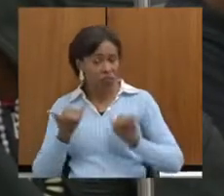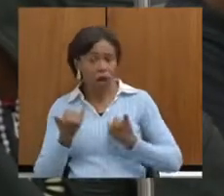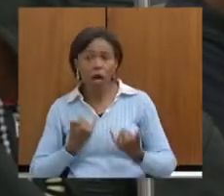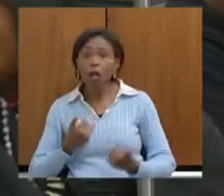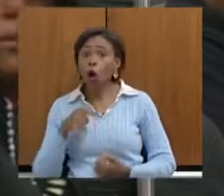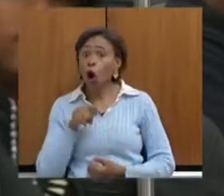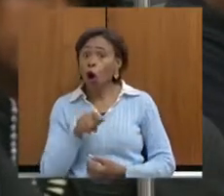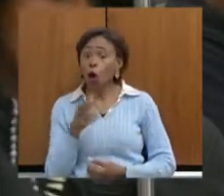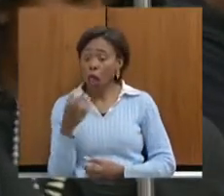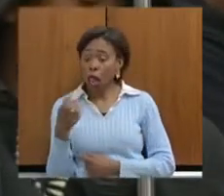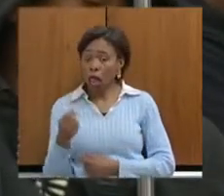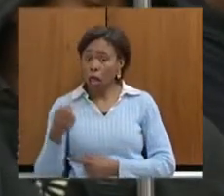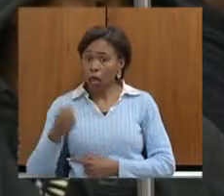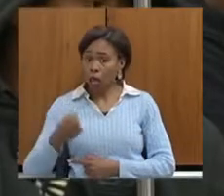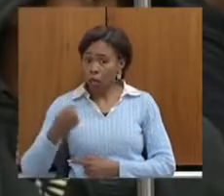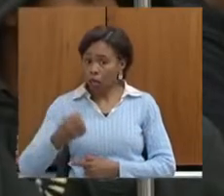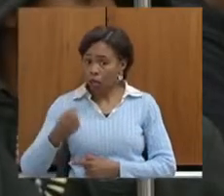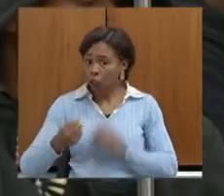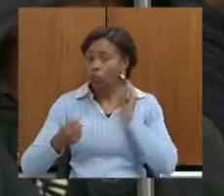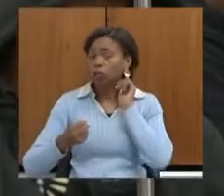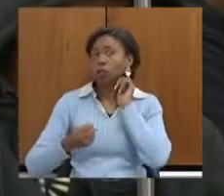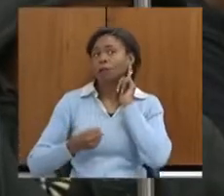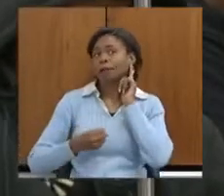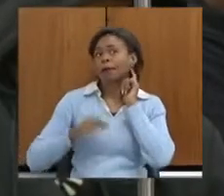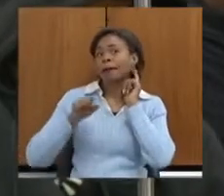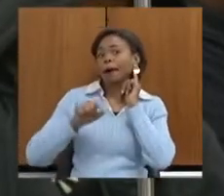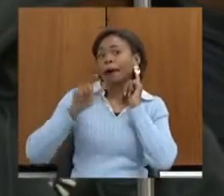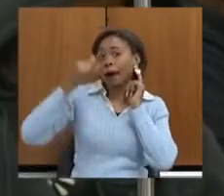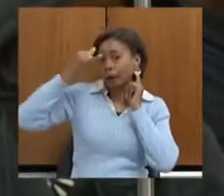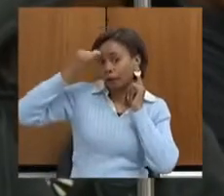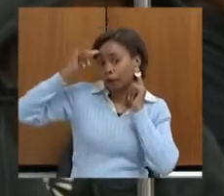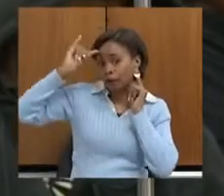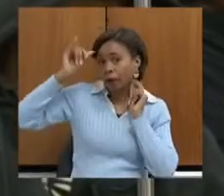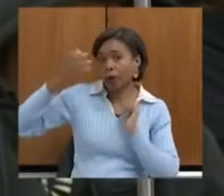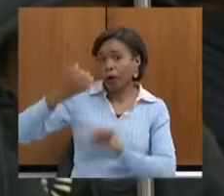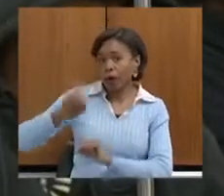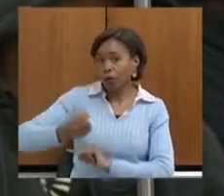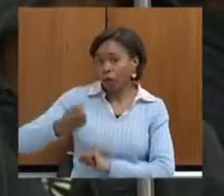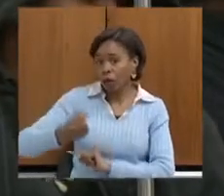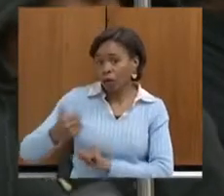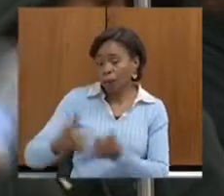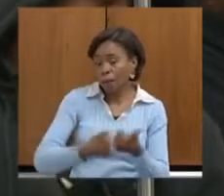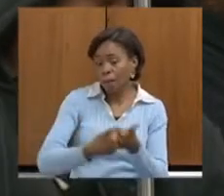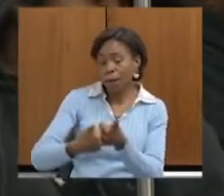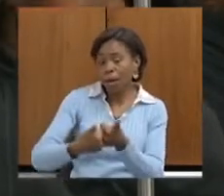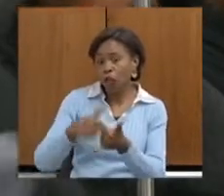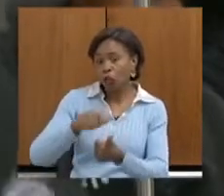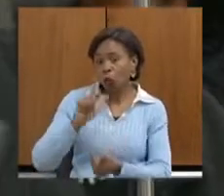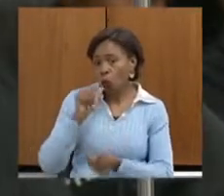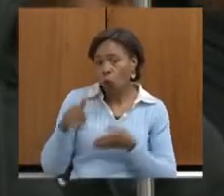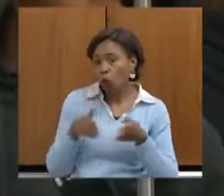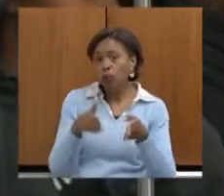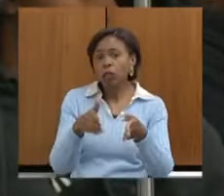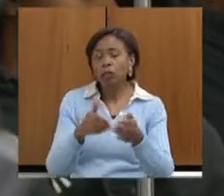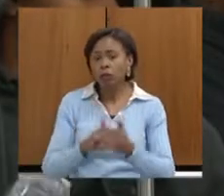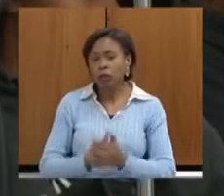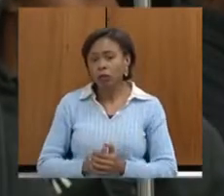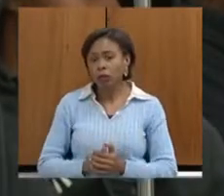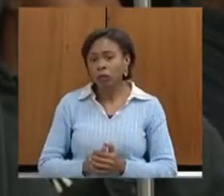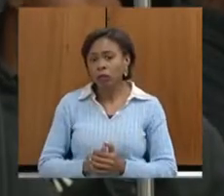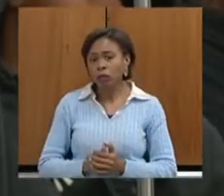meu leite a minha vaca tava na margem do rio você falar com você o seguinte